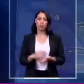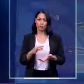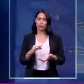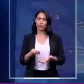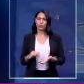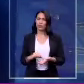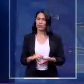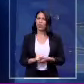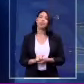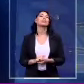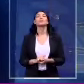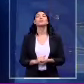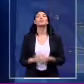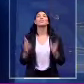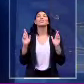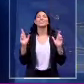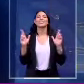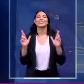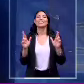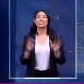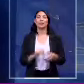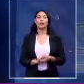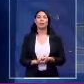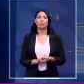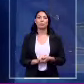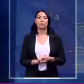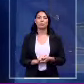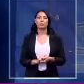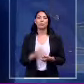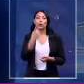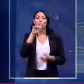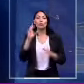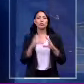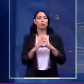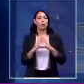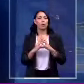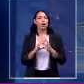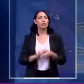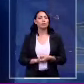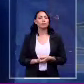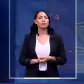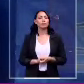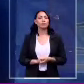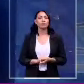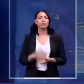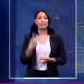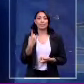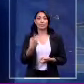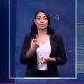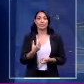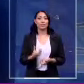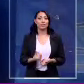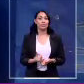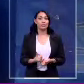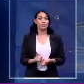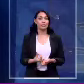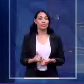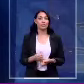de perto? Estou torcendo aqui. Chegou o último número, é bola 16.